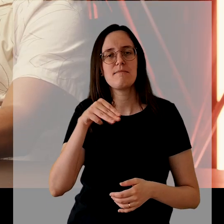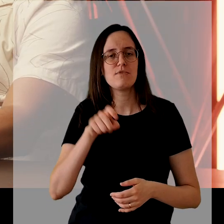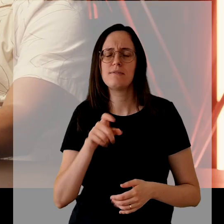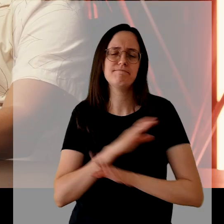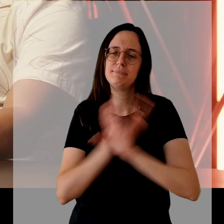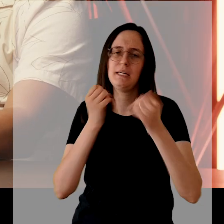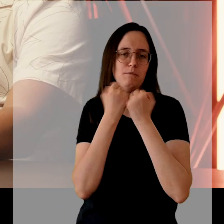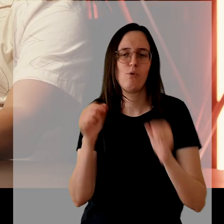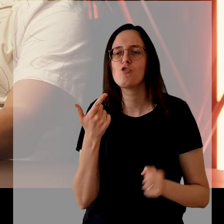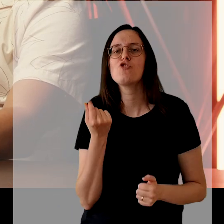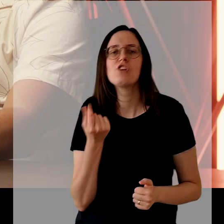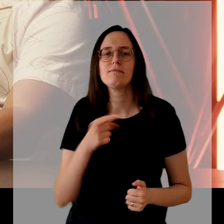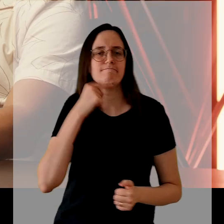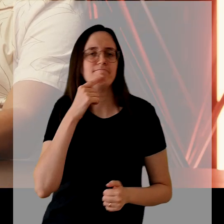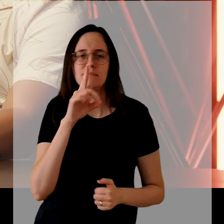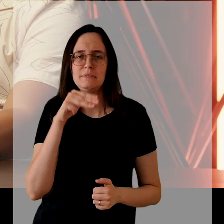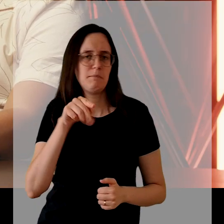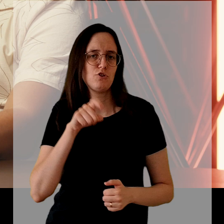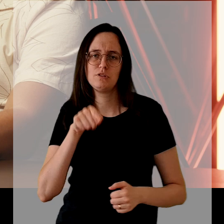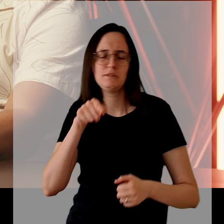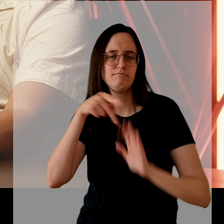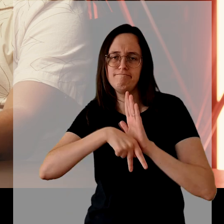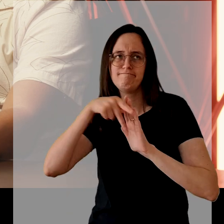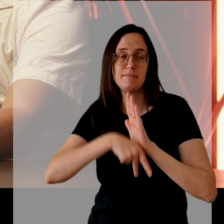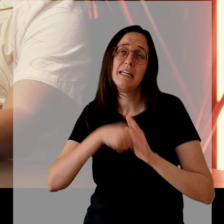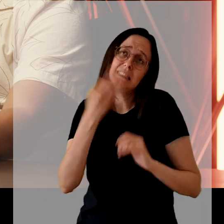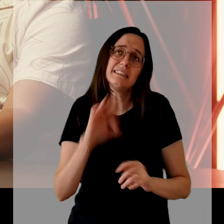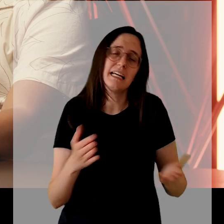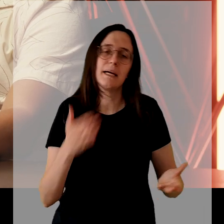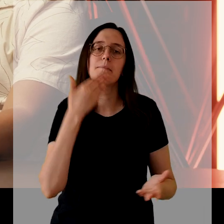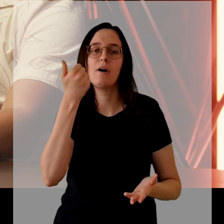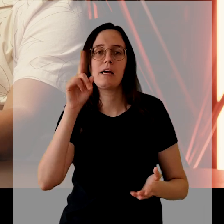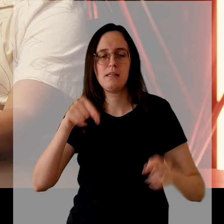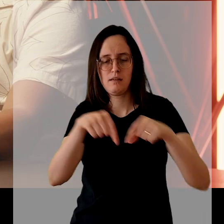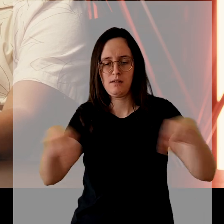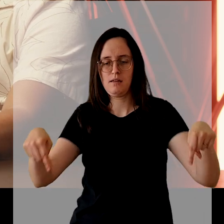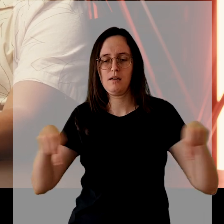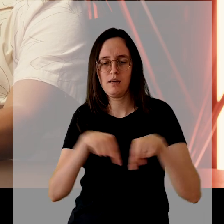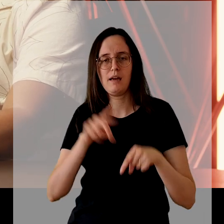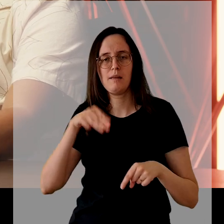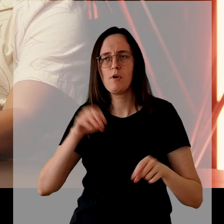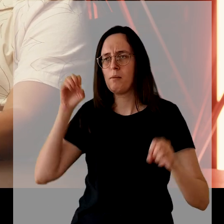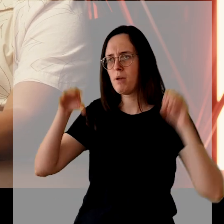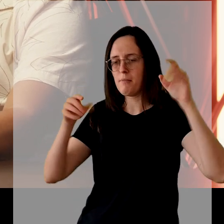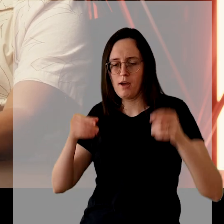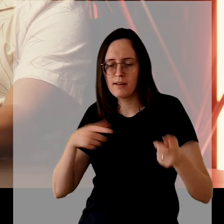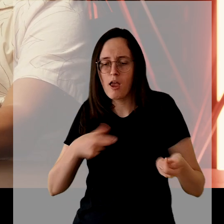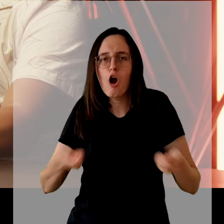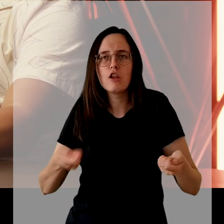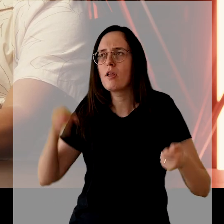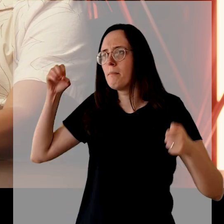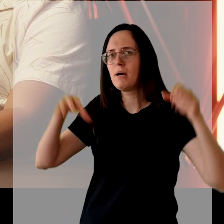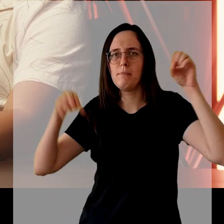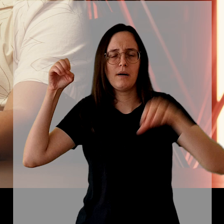uma realidade impossível, assim. Não tinha dinheiro para ter DMX no projeto. Era o ideal. Se eu tivesse uma mesa DMX para controlar todas as luzes, seria o ideal. Mas eu